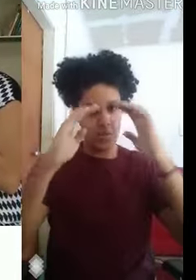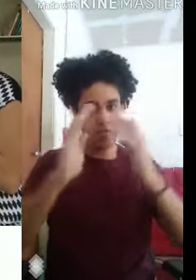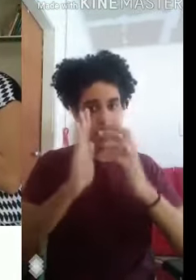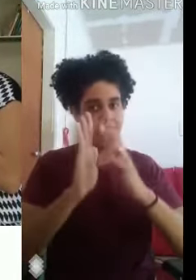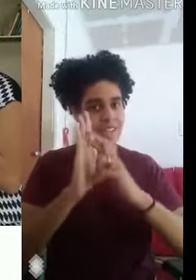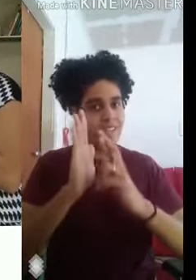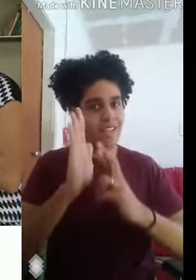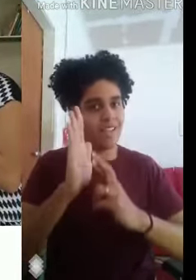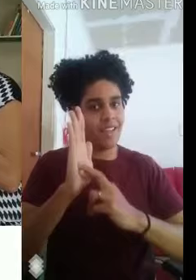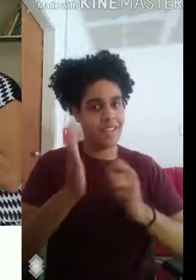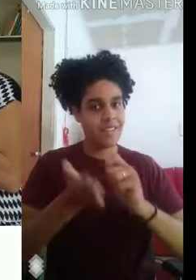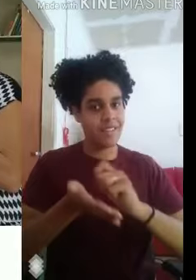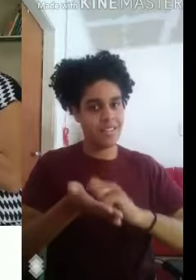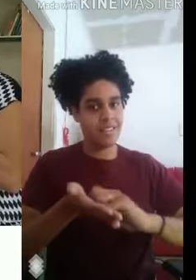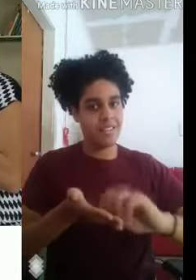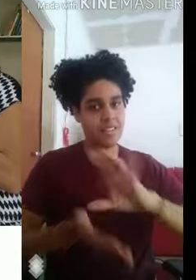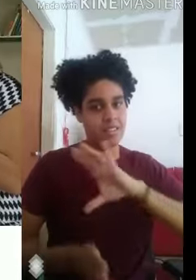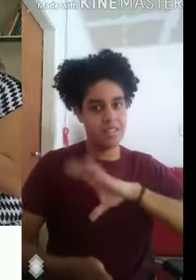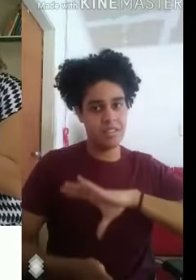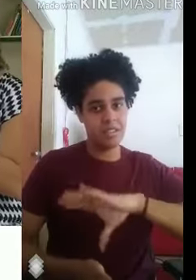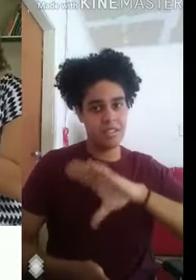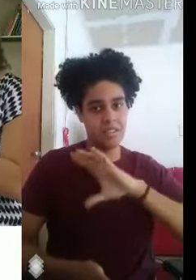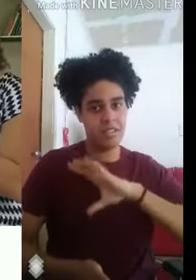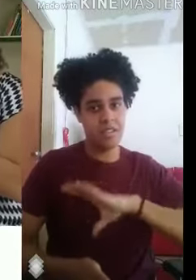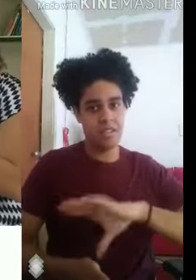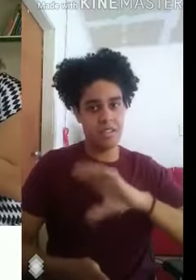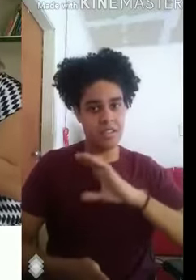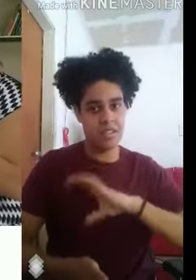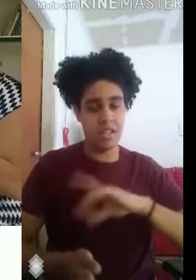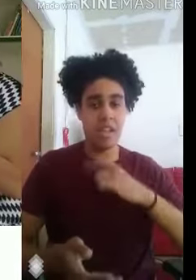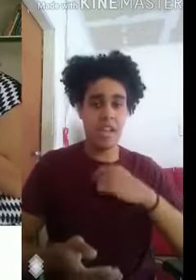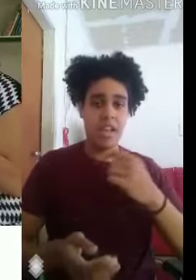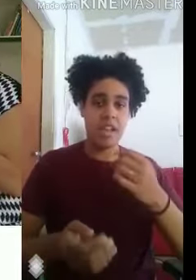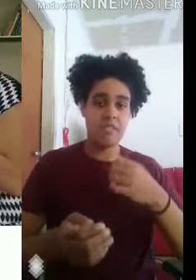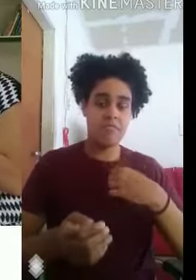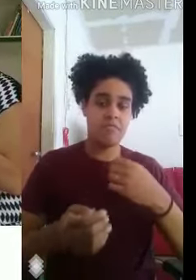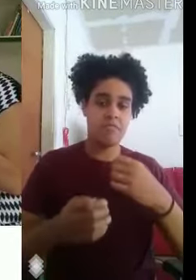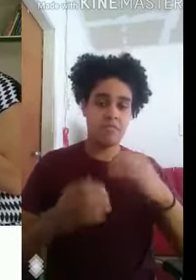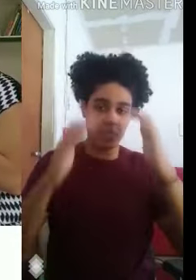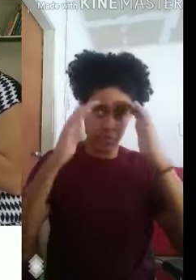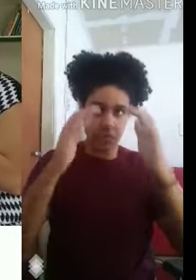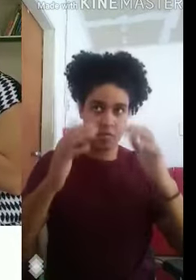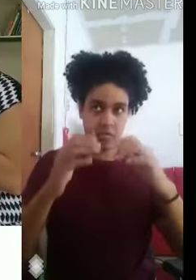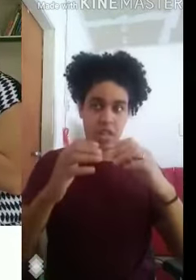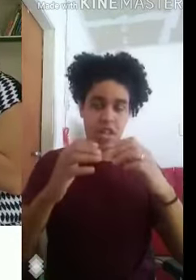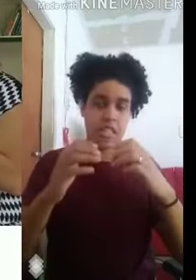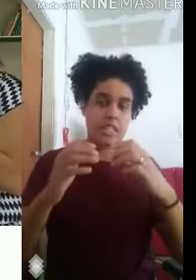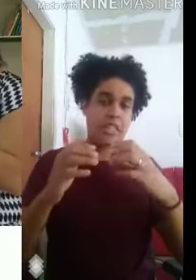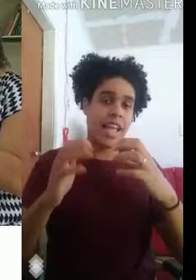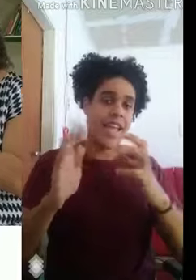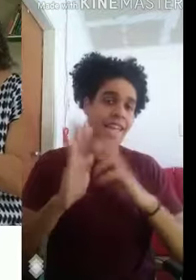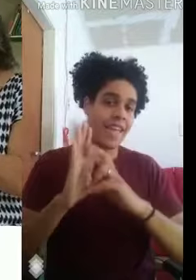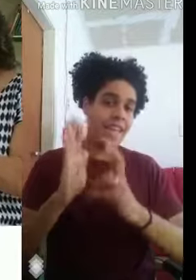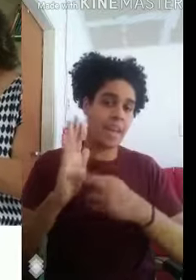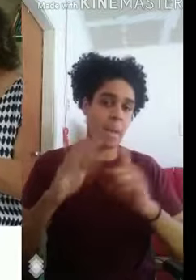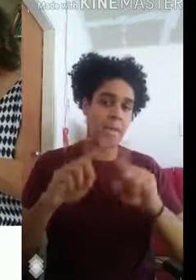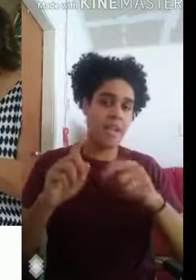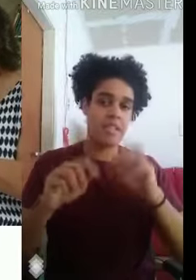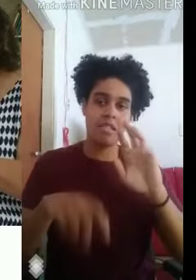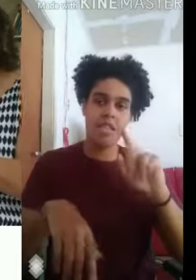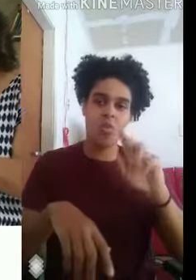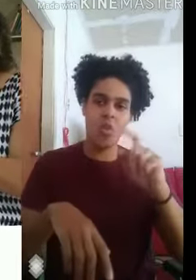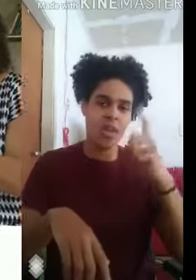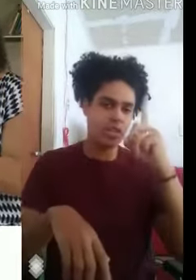de escrita da língua portuguesa, que obedece às normas estabelecidas pela gramática, mas não é